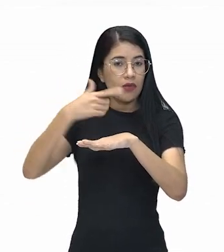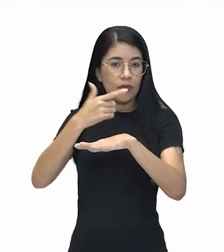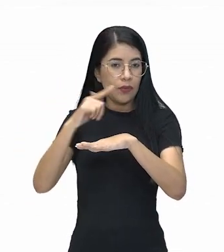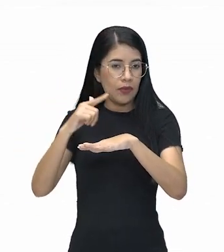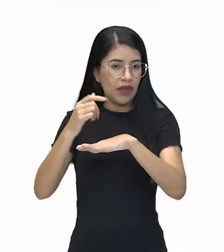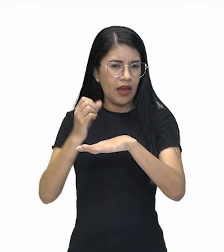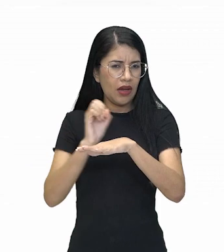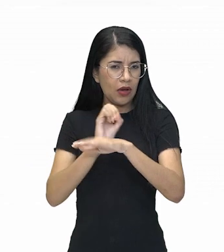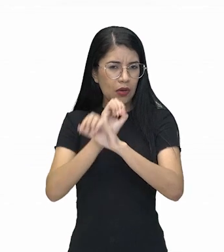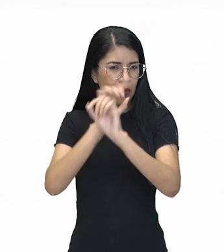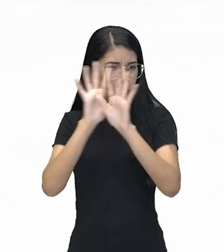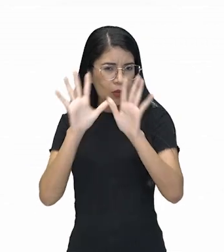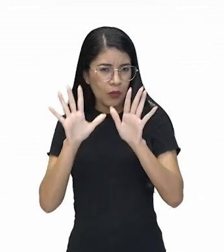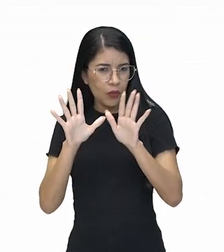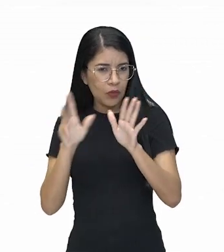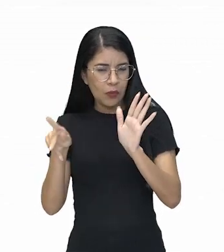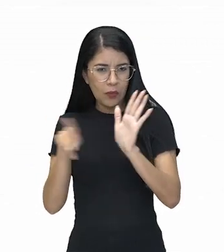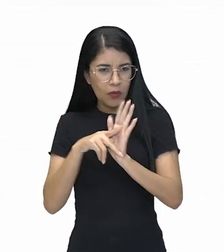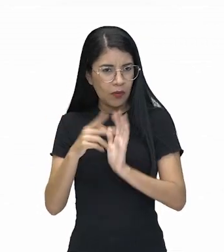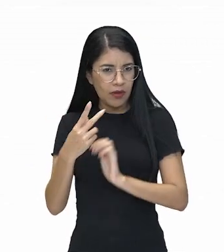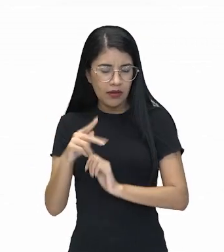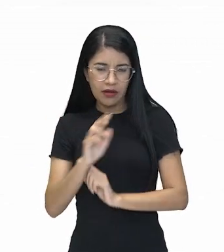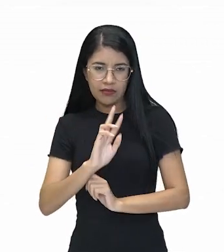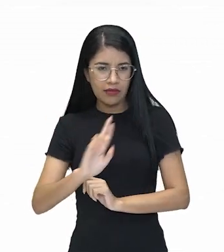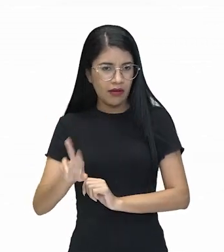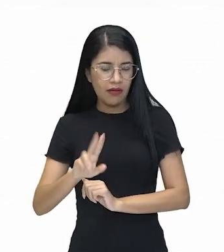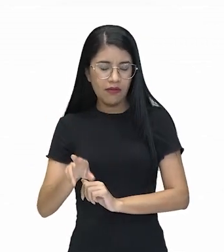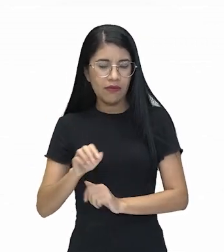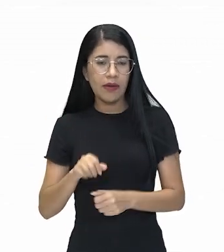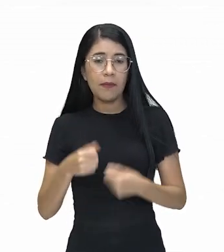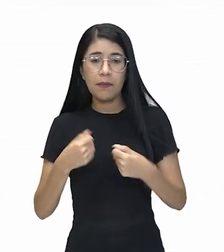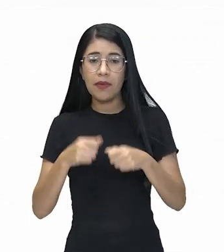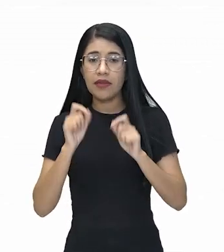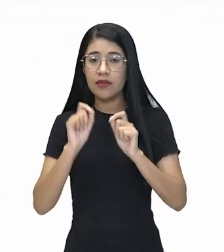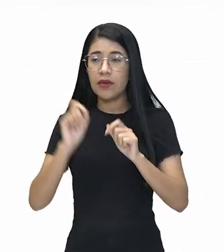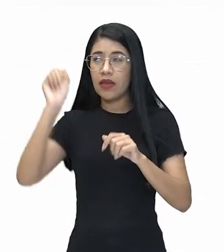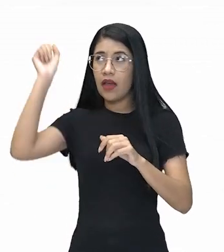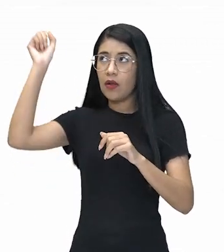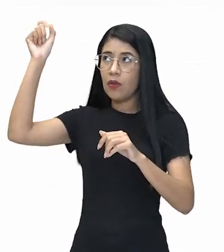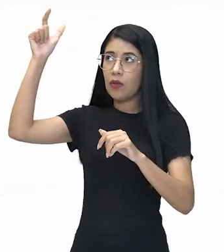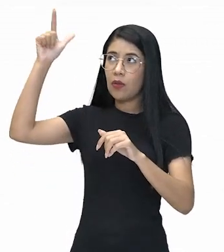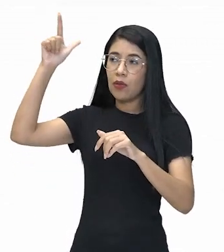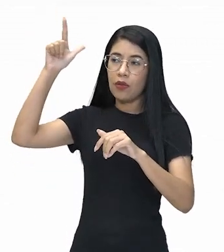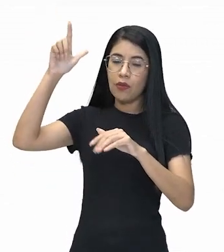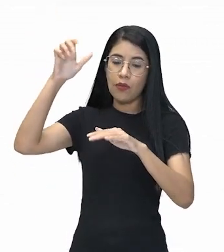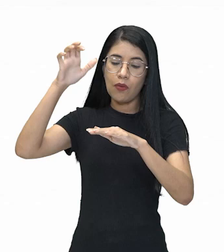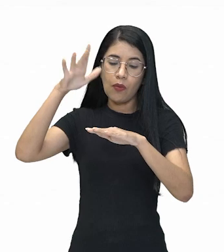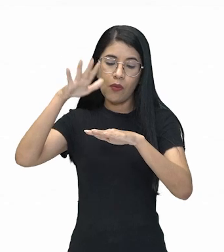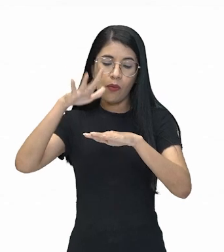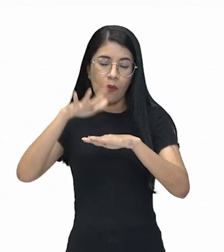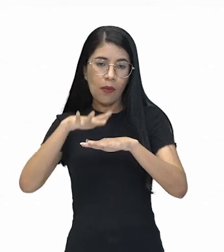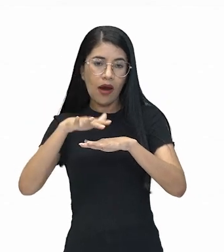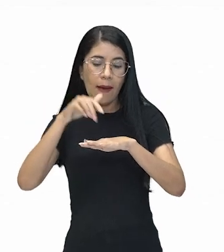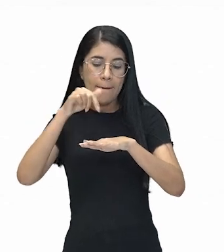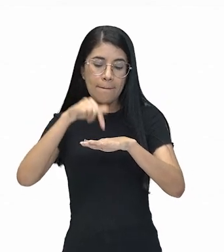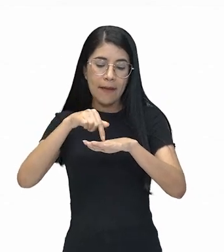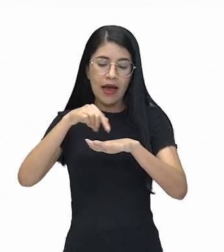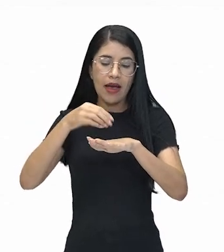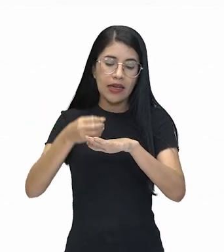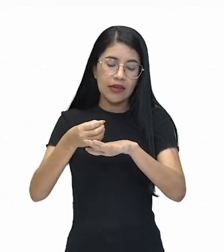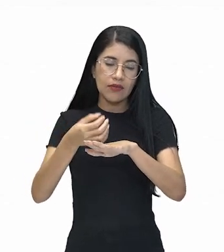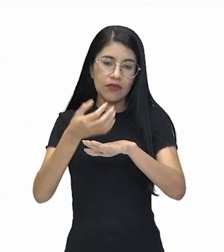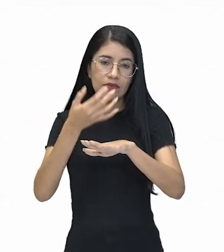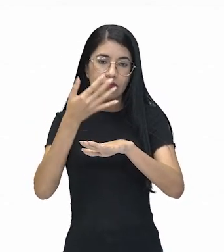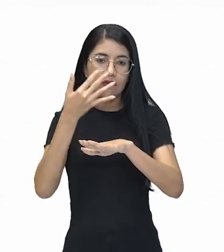sua própria luz. Então, é necessário que a luz do sol chegue até o corpo dele, bata no corpo